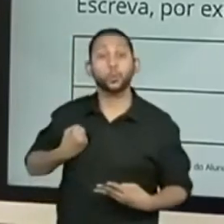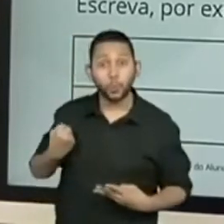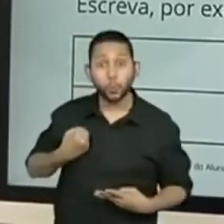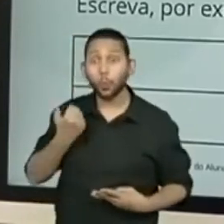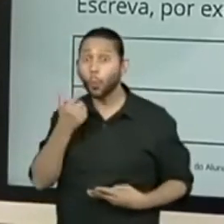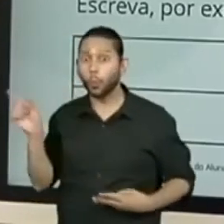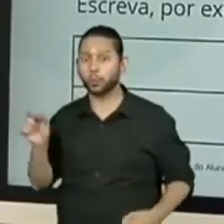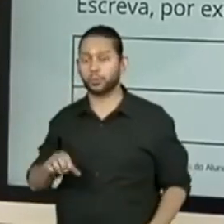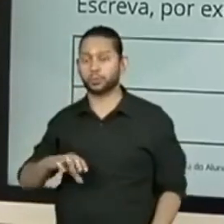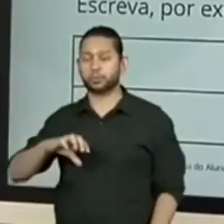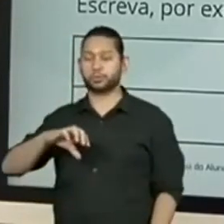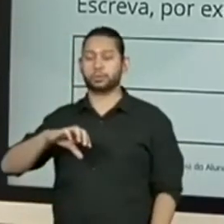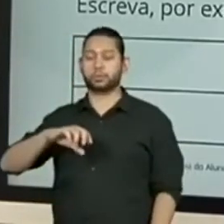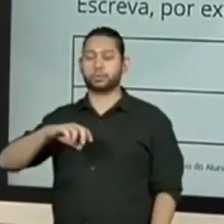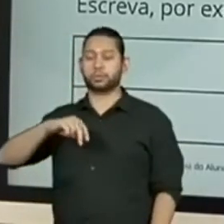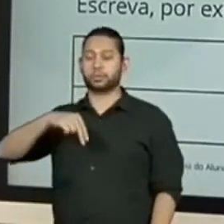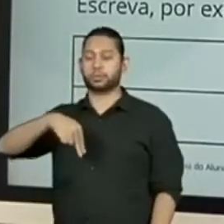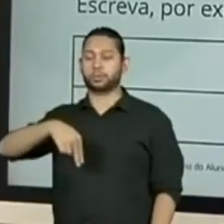98.